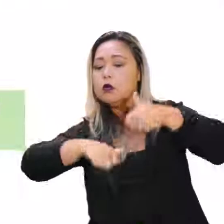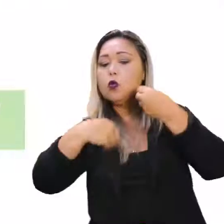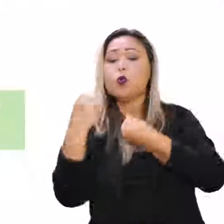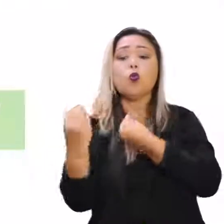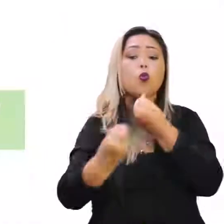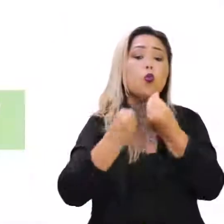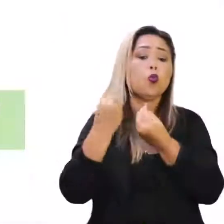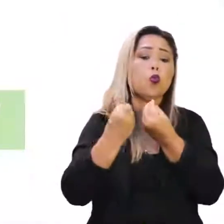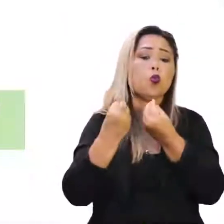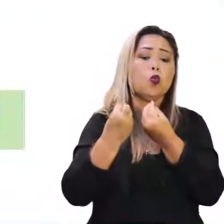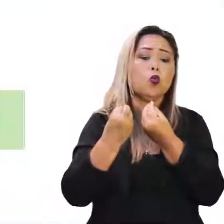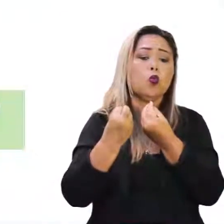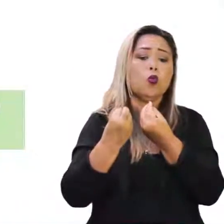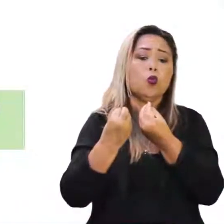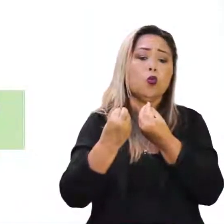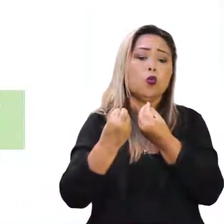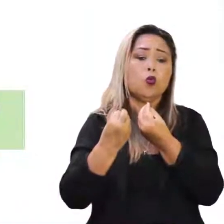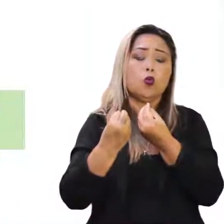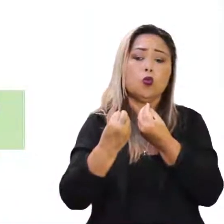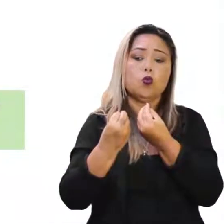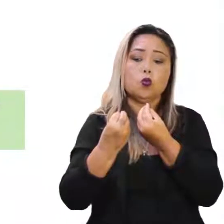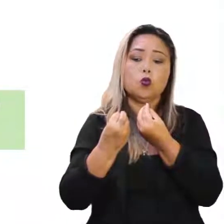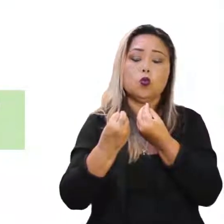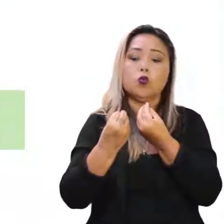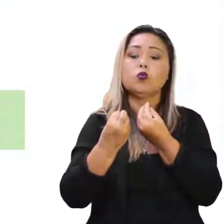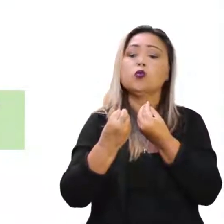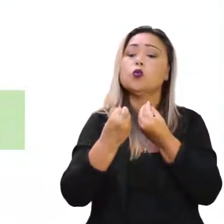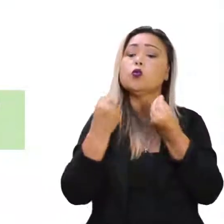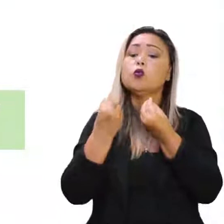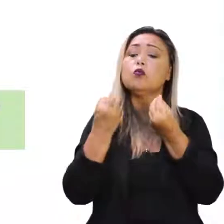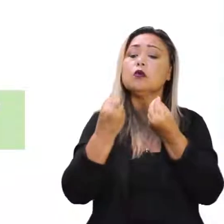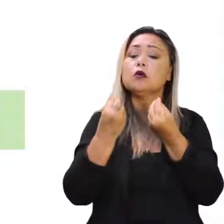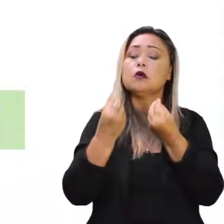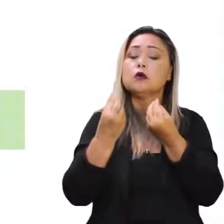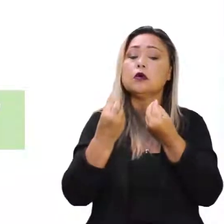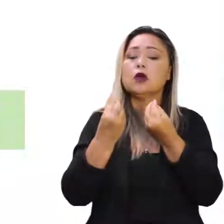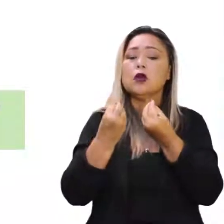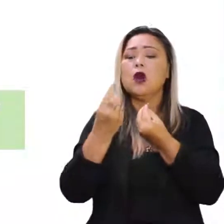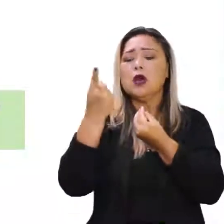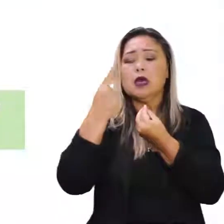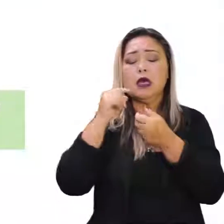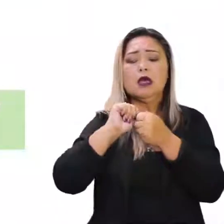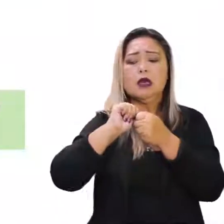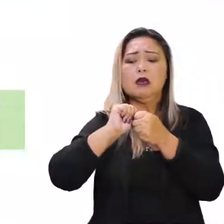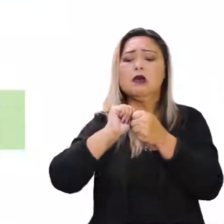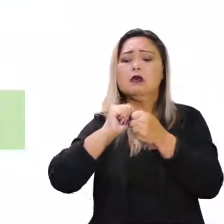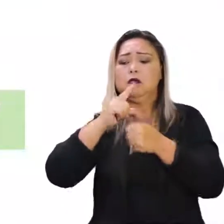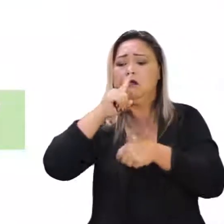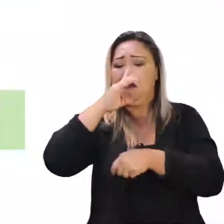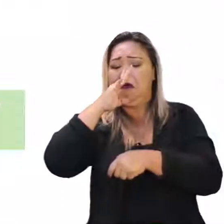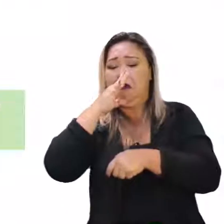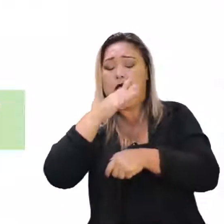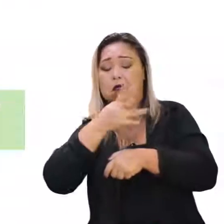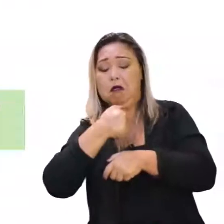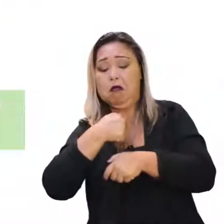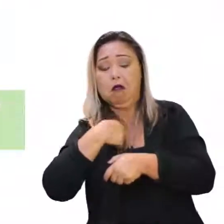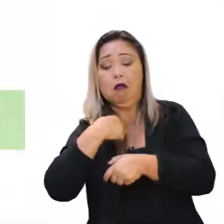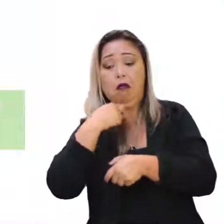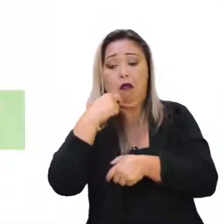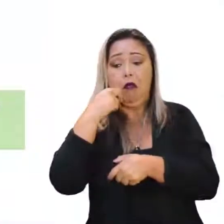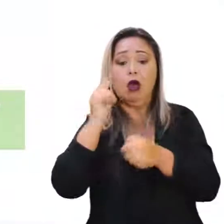como que era o início. A extrema brutalidade da humilhação, né?